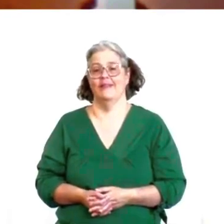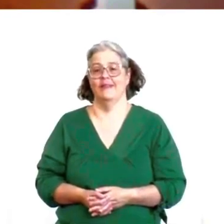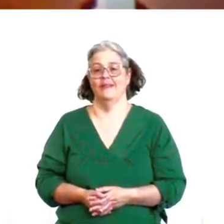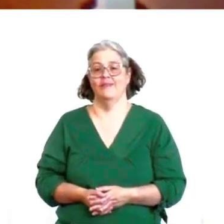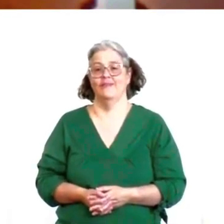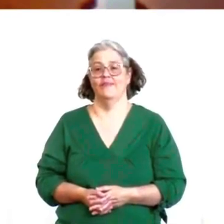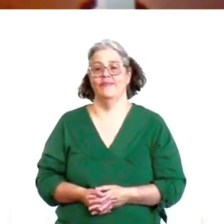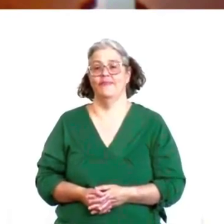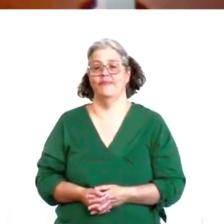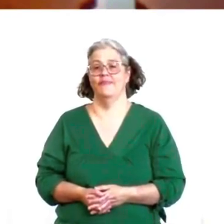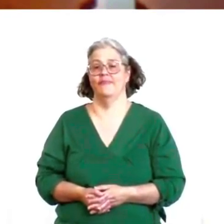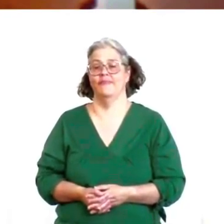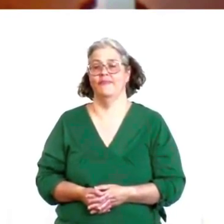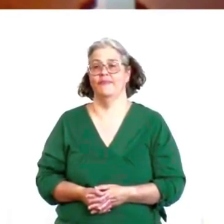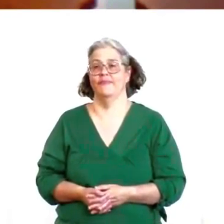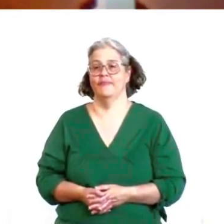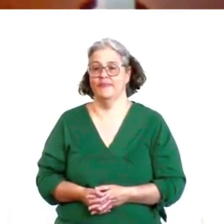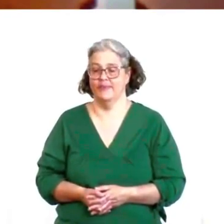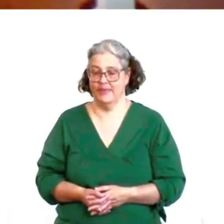Olha a última